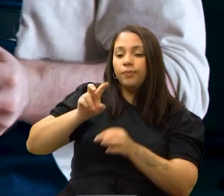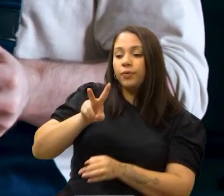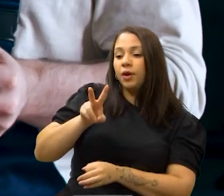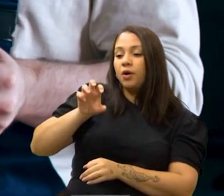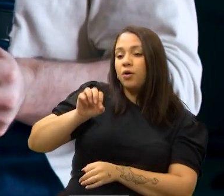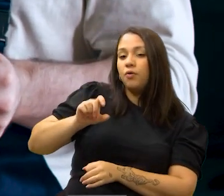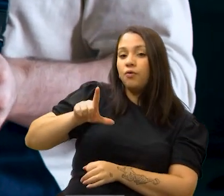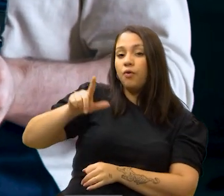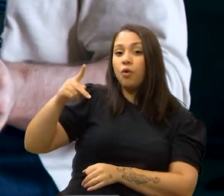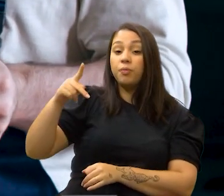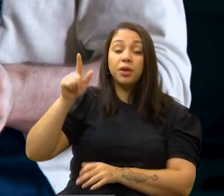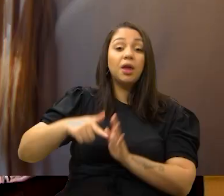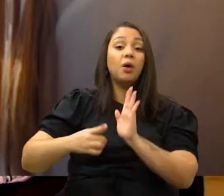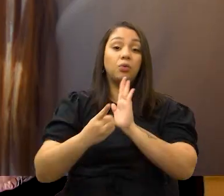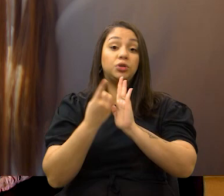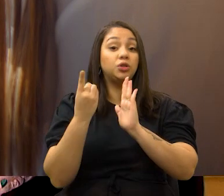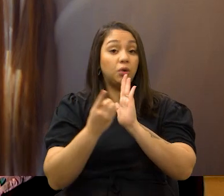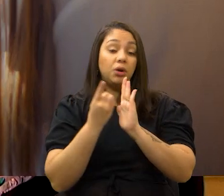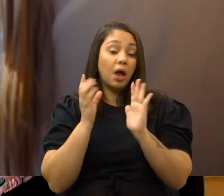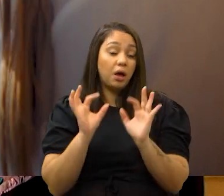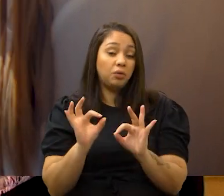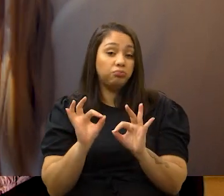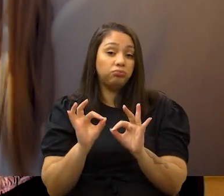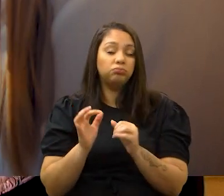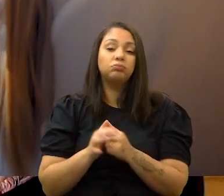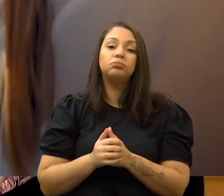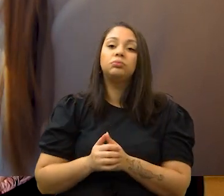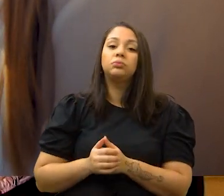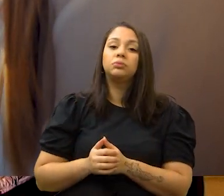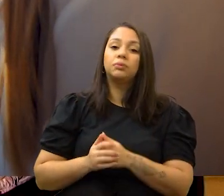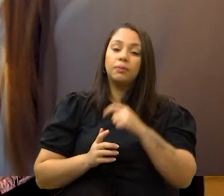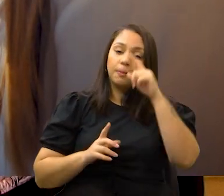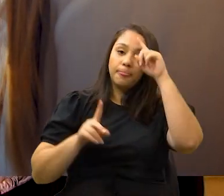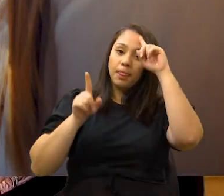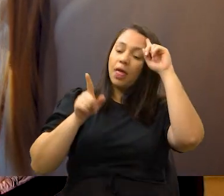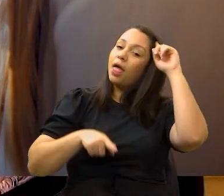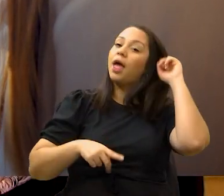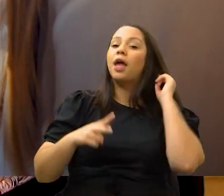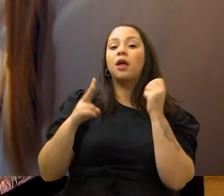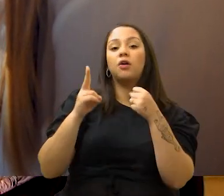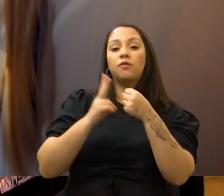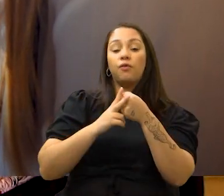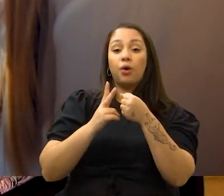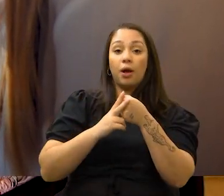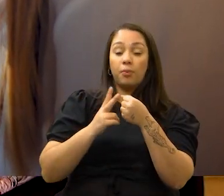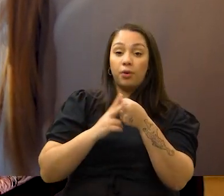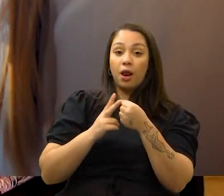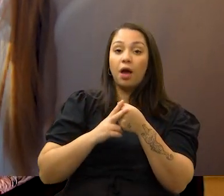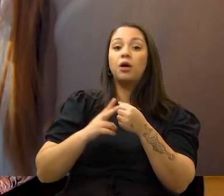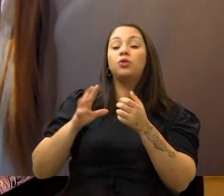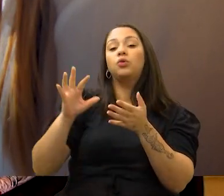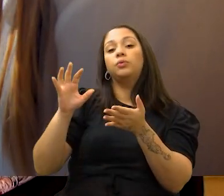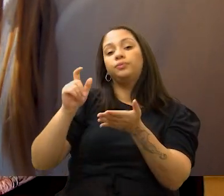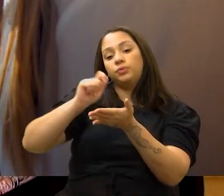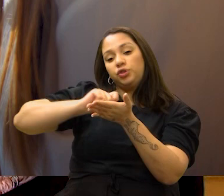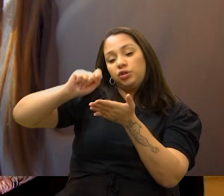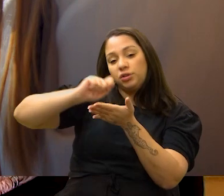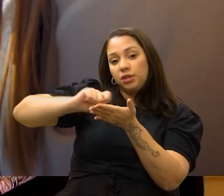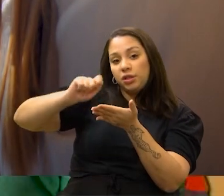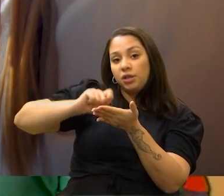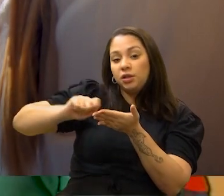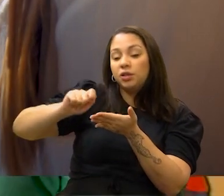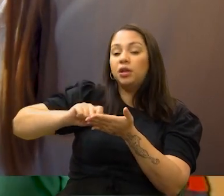o VOLPE, é um dicionário, digamos, e é o vocabulário ortográfico da língua